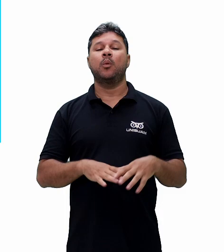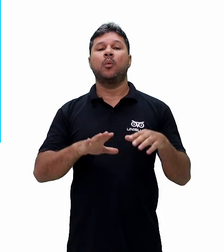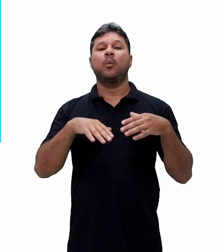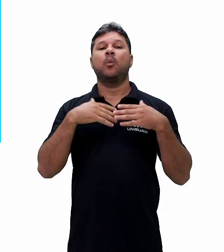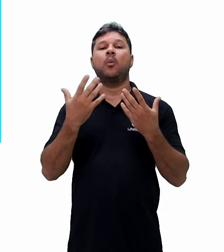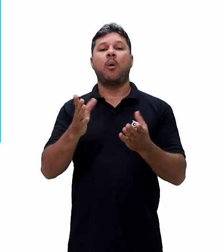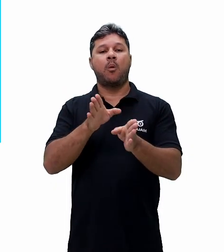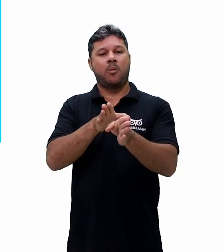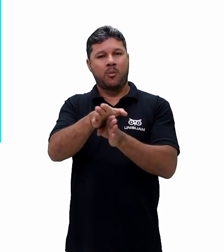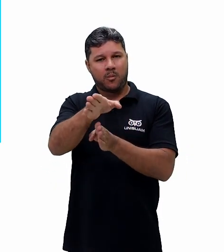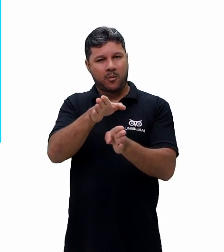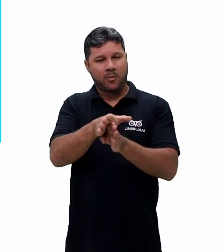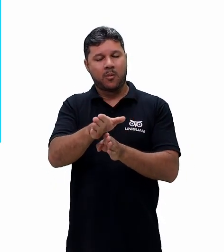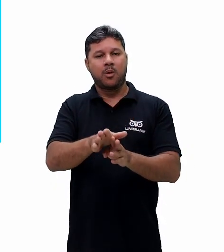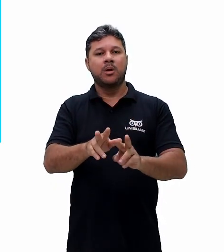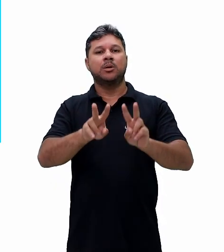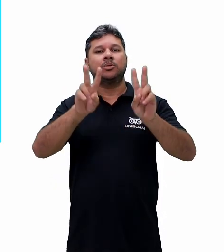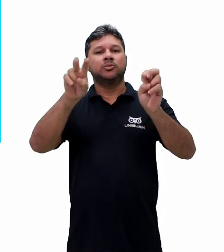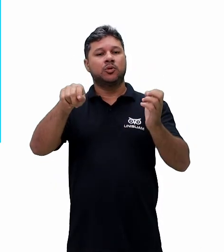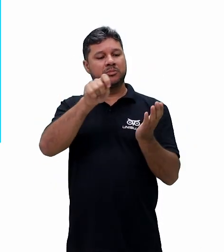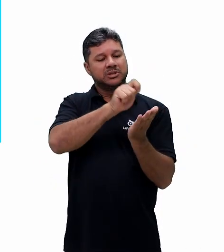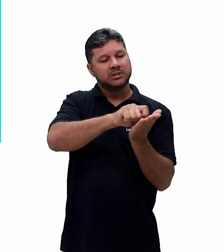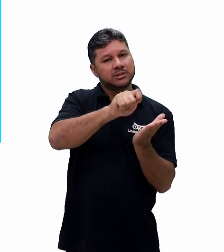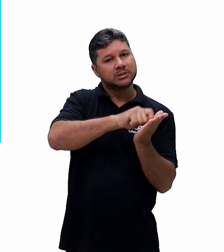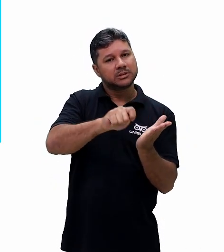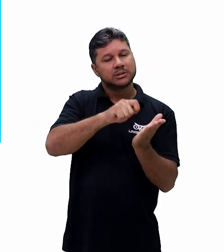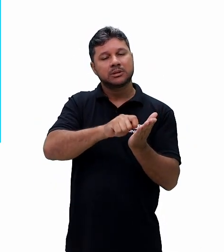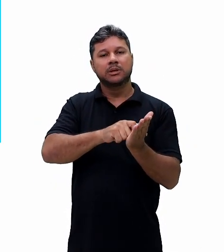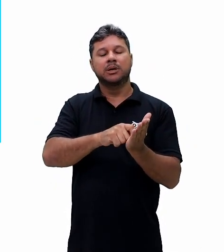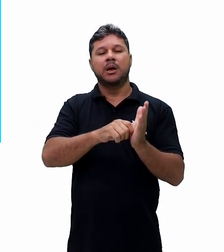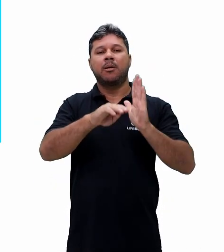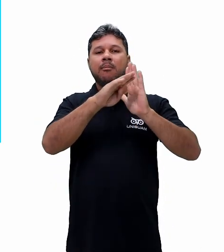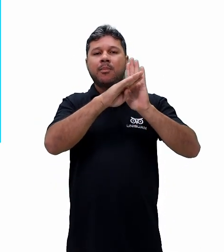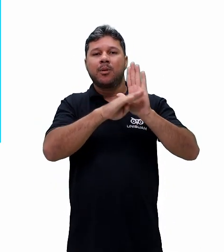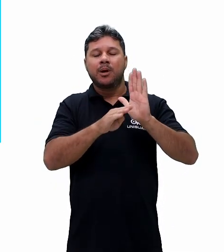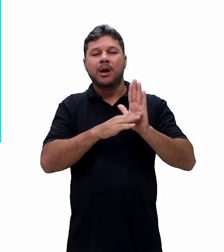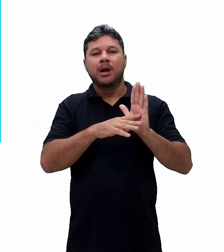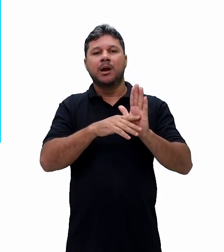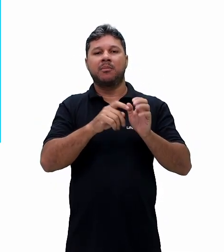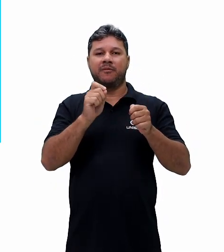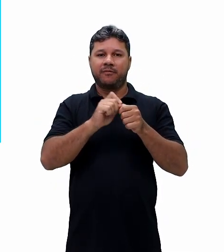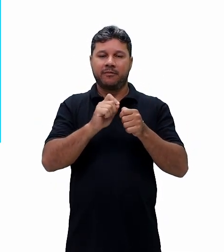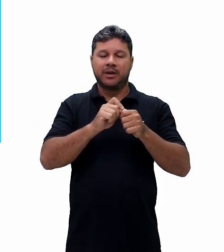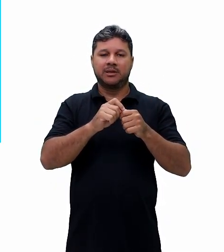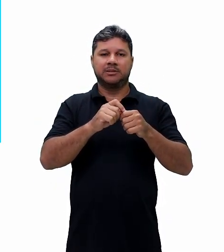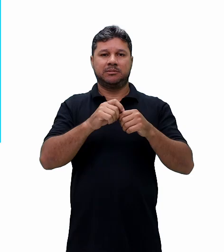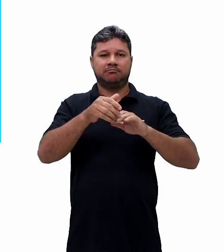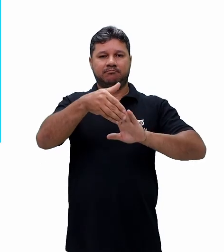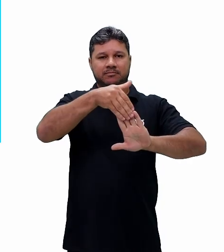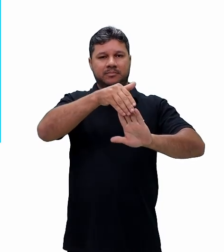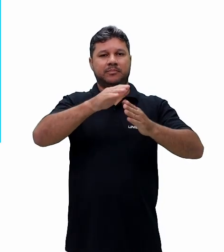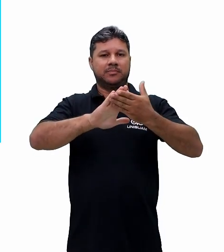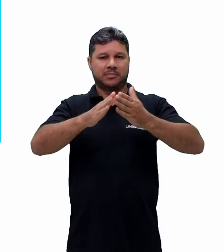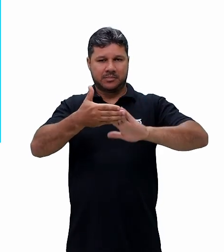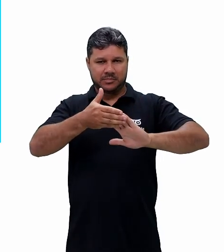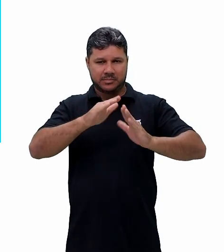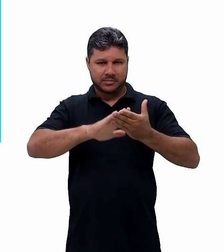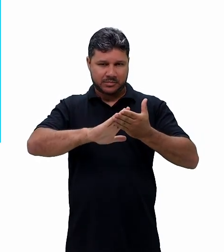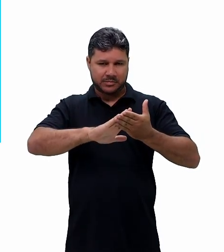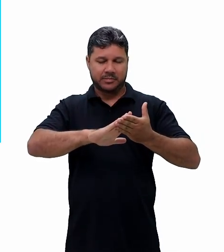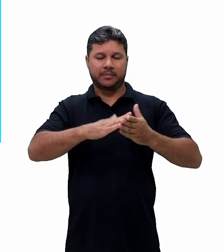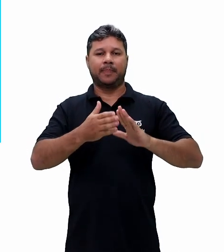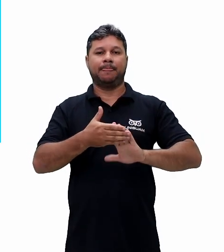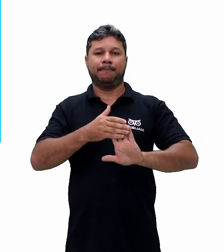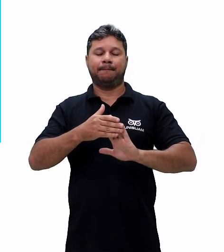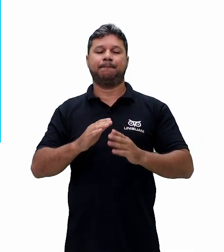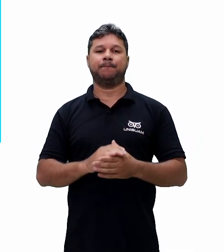E quais são as recomendações relacionadas à prescrição de uma sessão de alongamento?